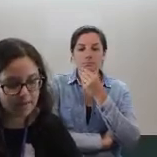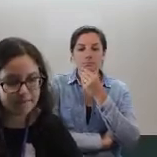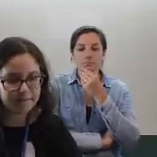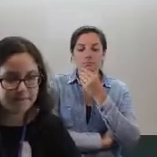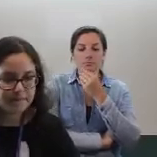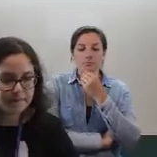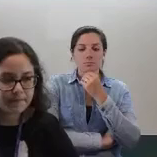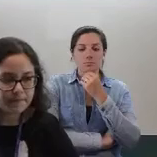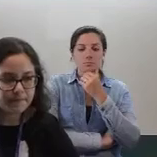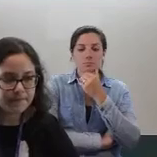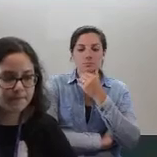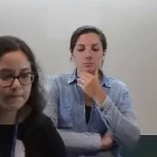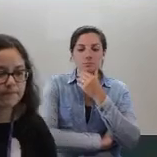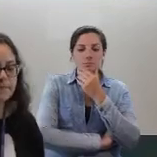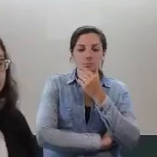Referência.